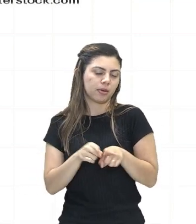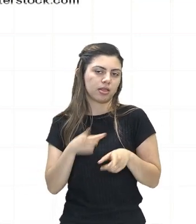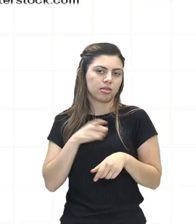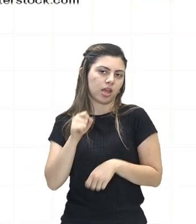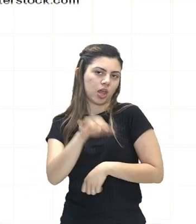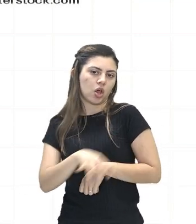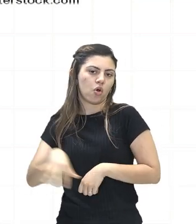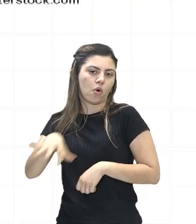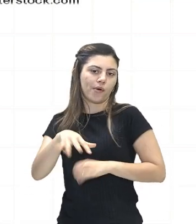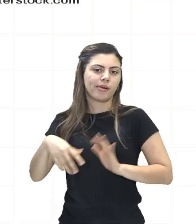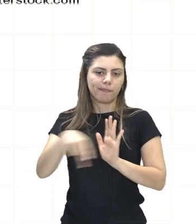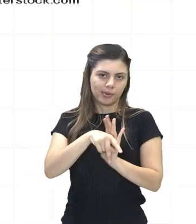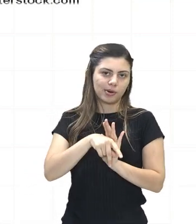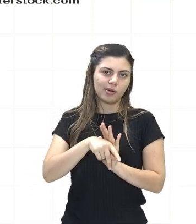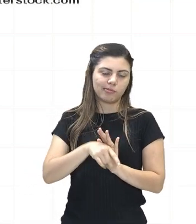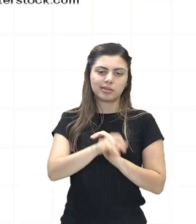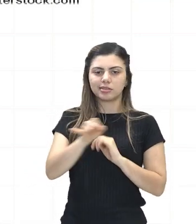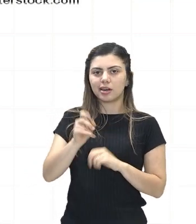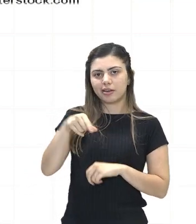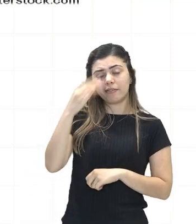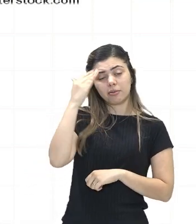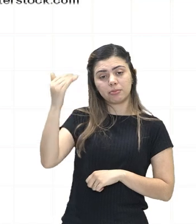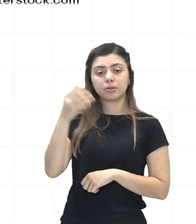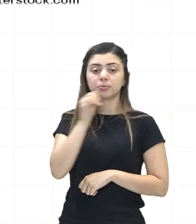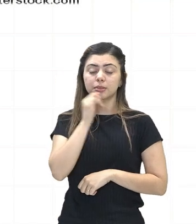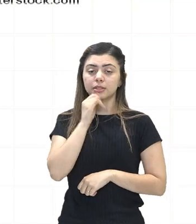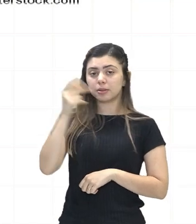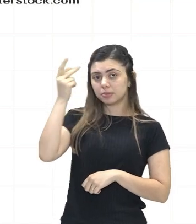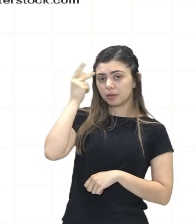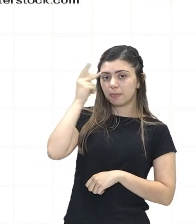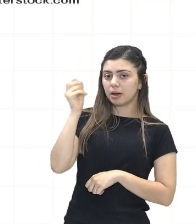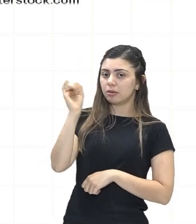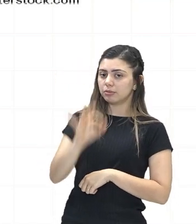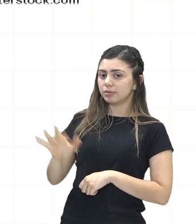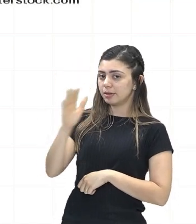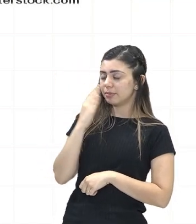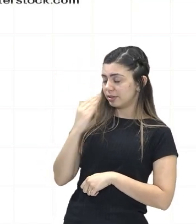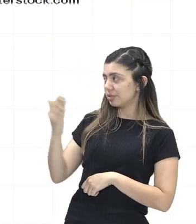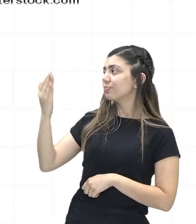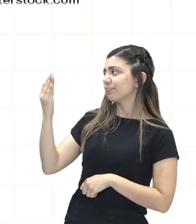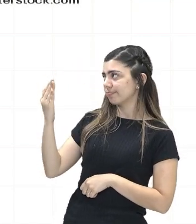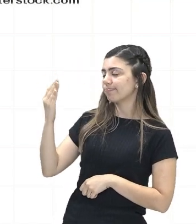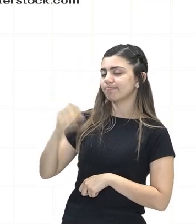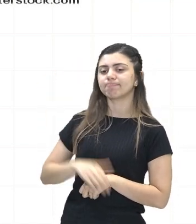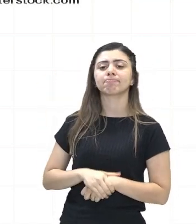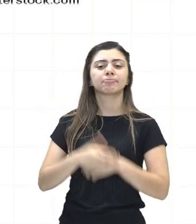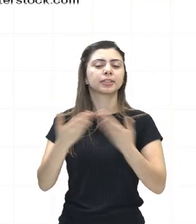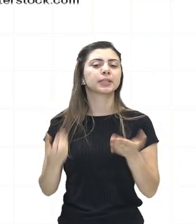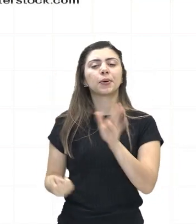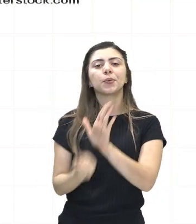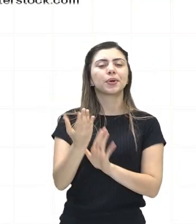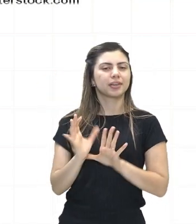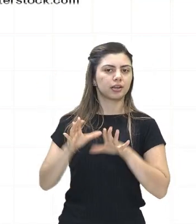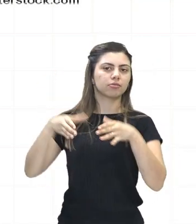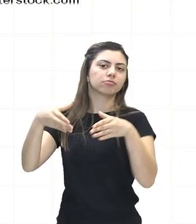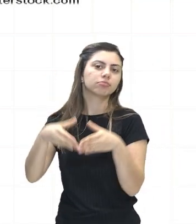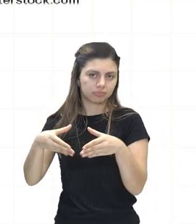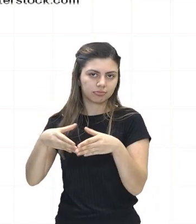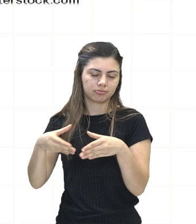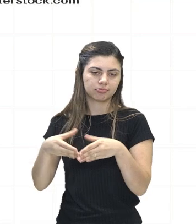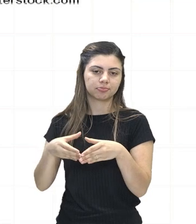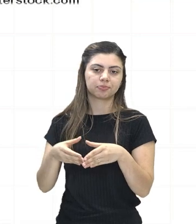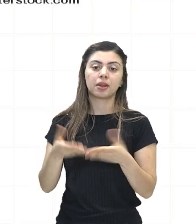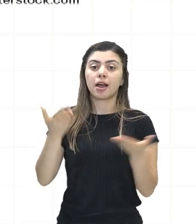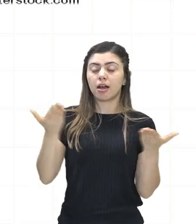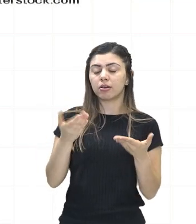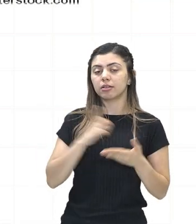O Harlem, né? Também é muito famoso. São Paulo, como a gente está vendo na imagem aí, né? E eles acabam formando essas comunidades. Na próxima tela a